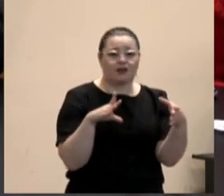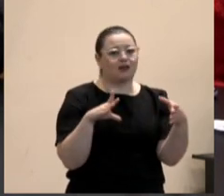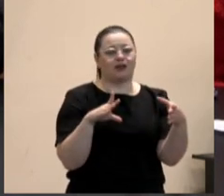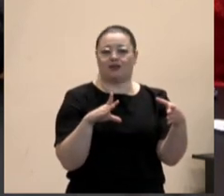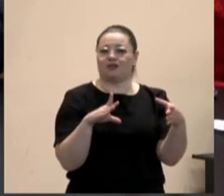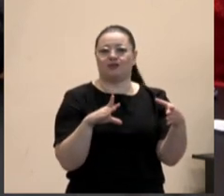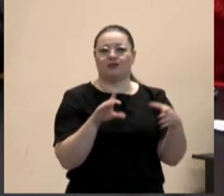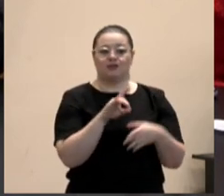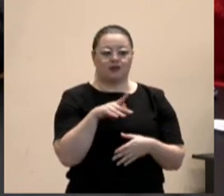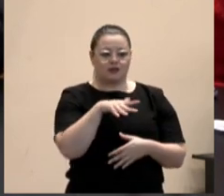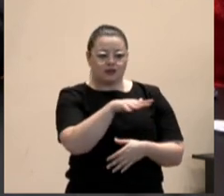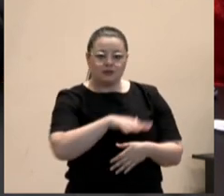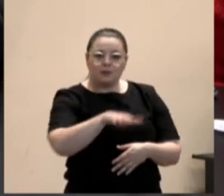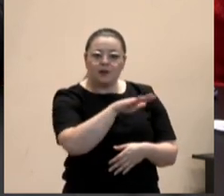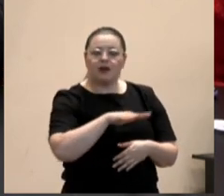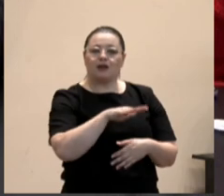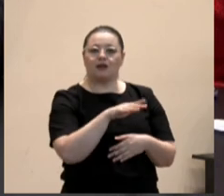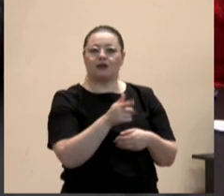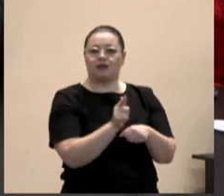de gestão da